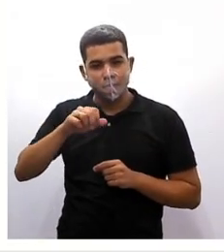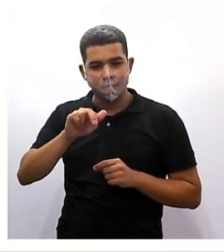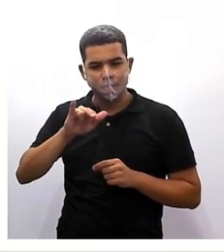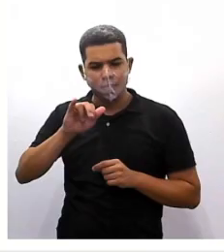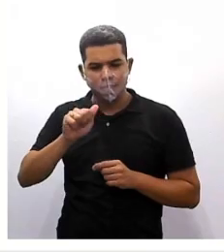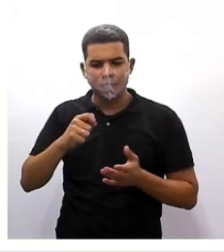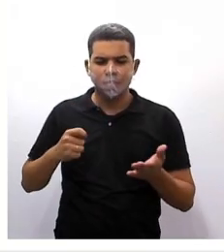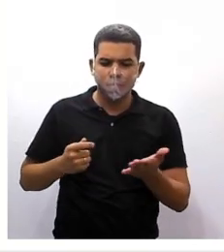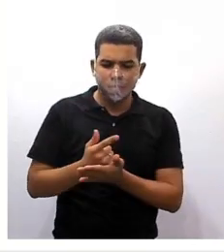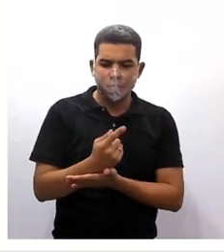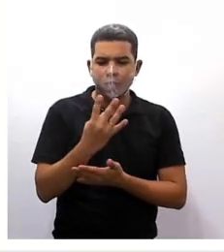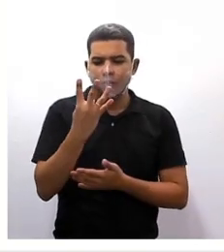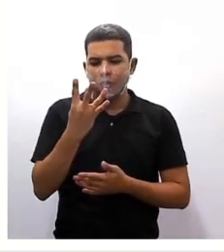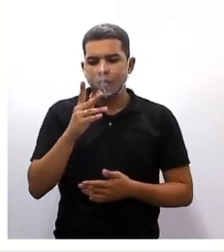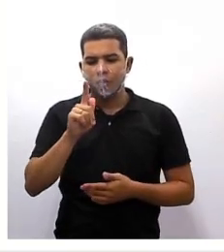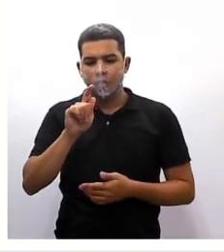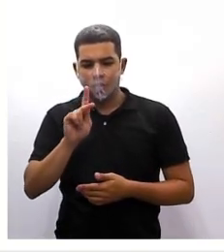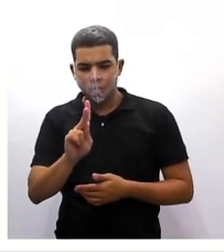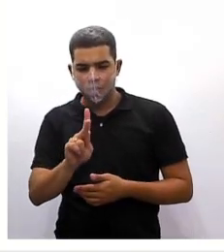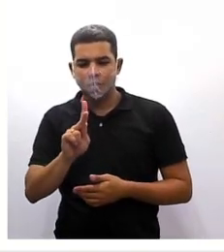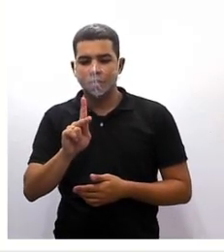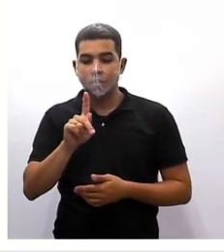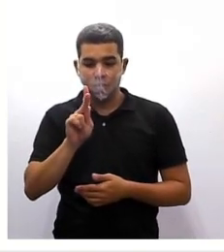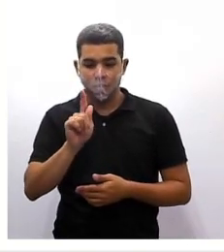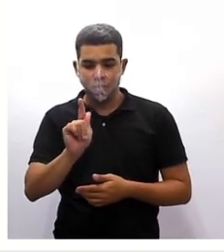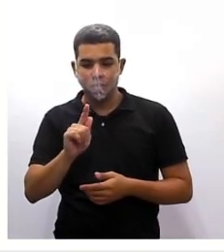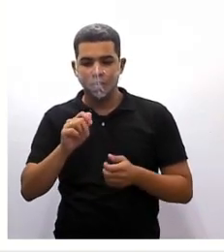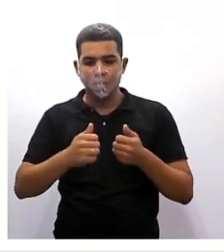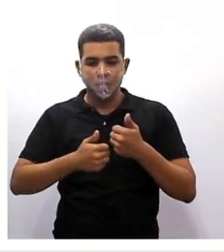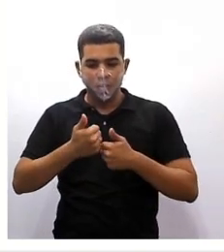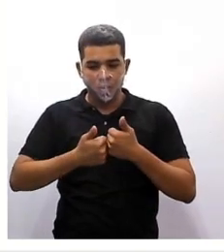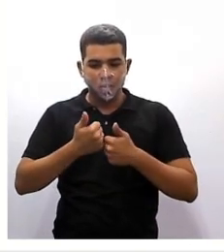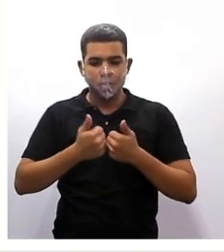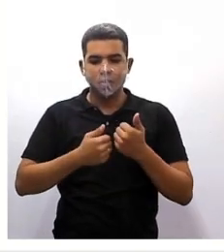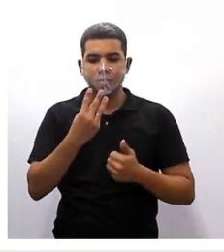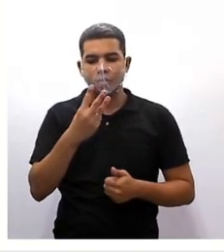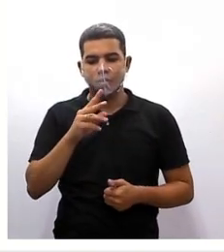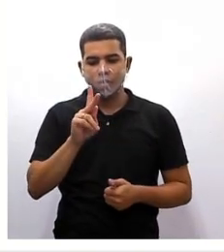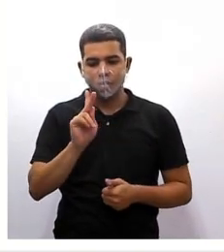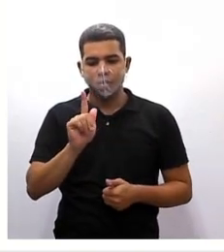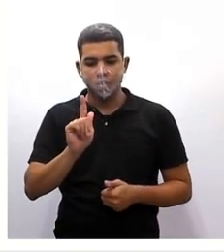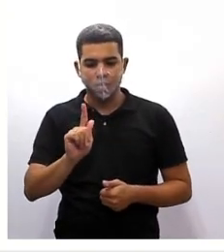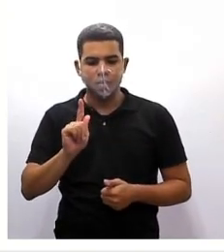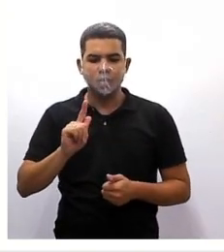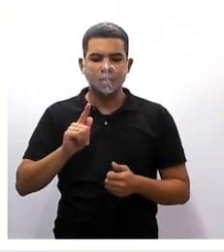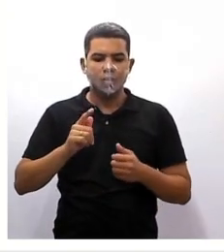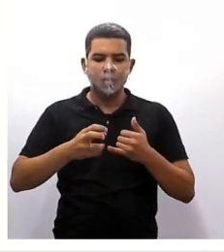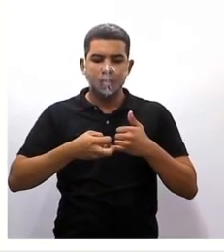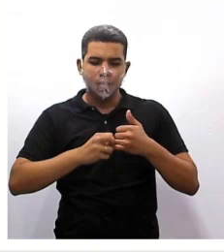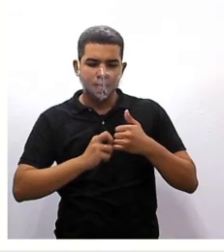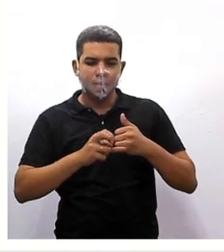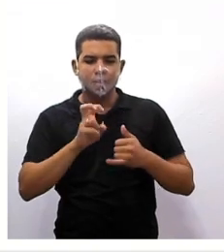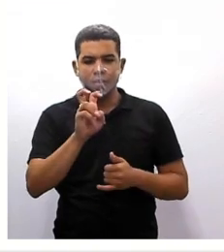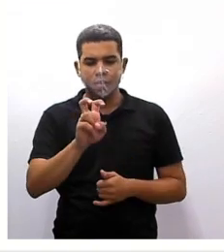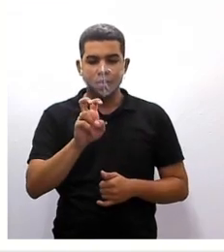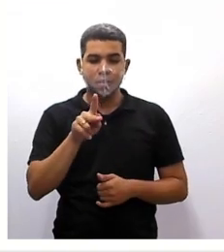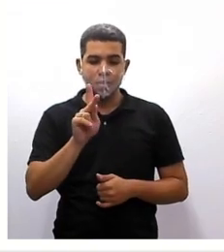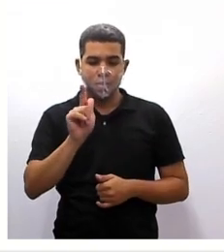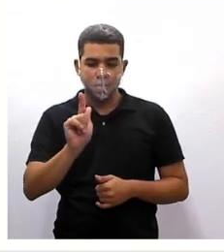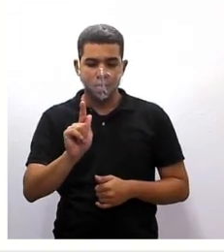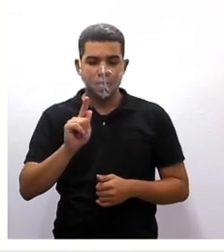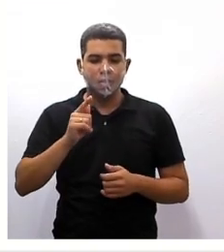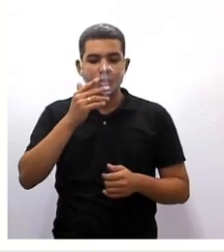4 kg de arroz, 3 kg de feijão, 5 kg de açúcar, nesse caso 1,5 kg de